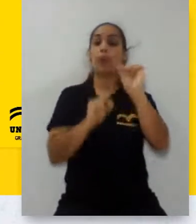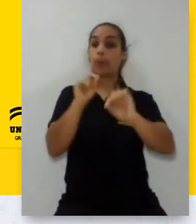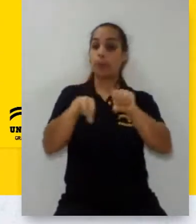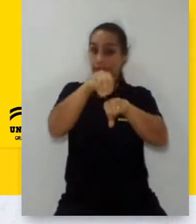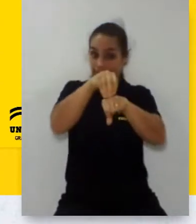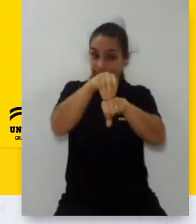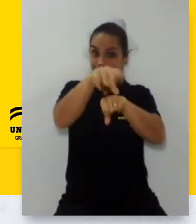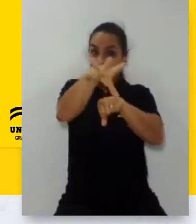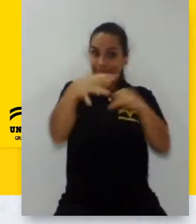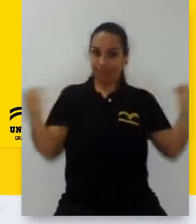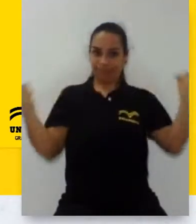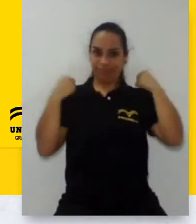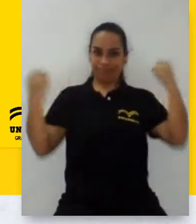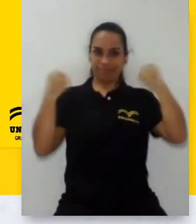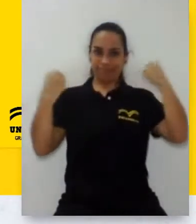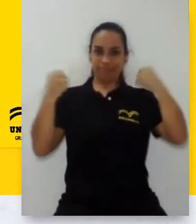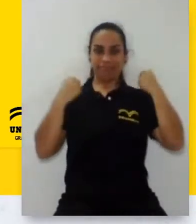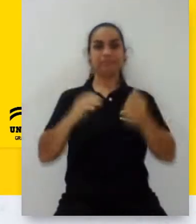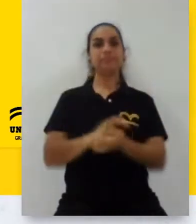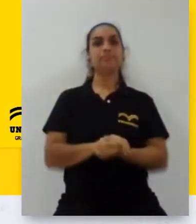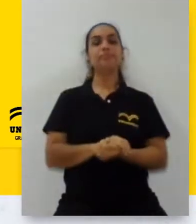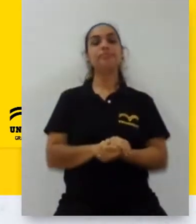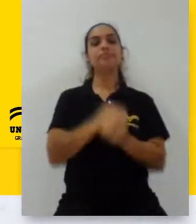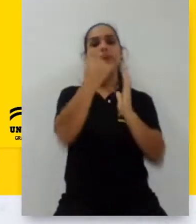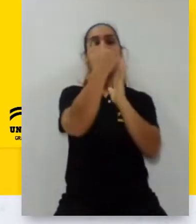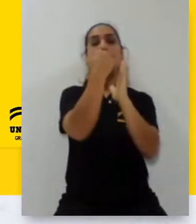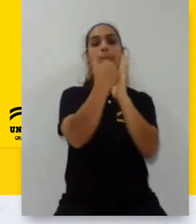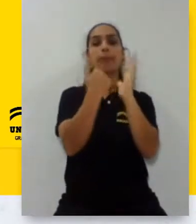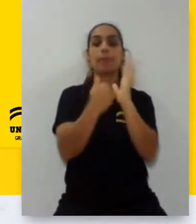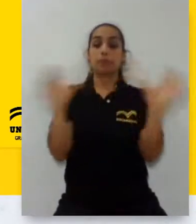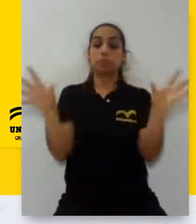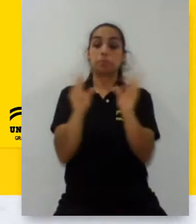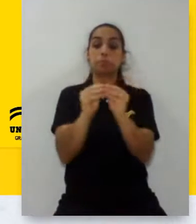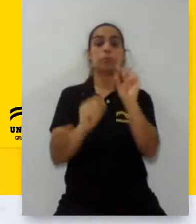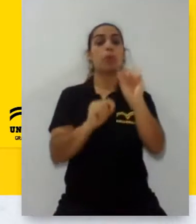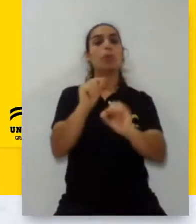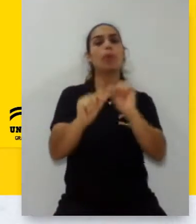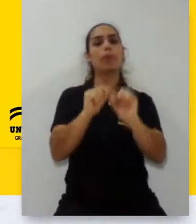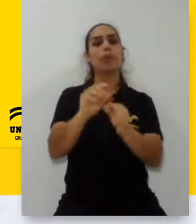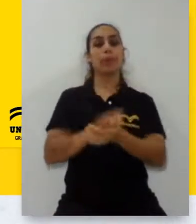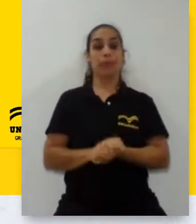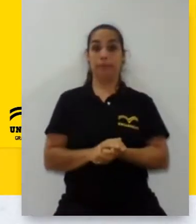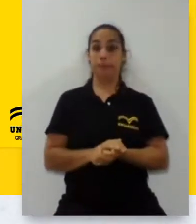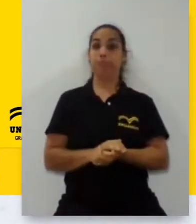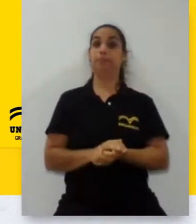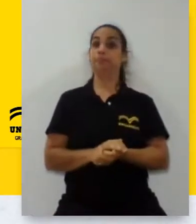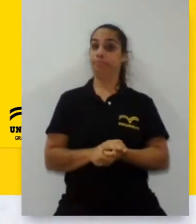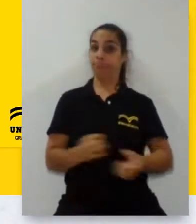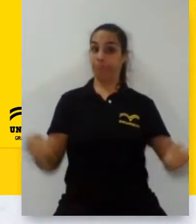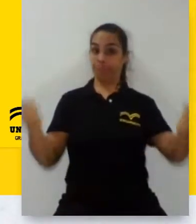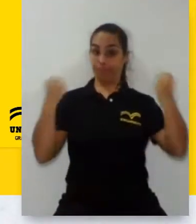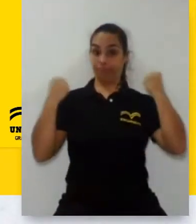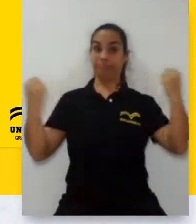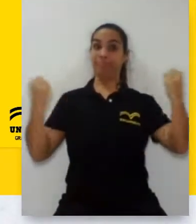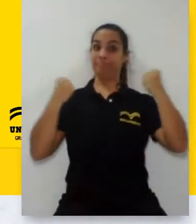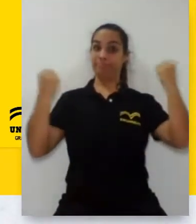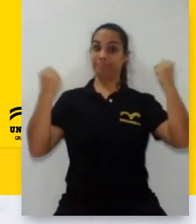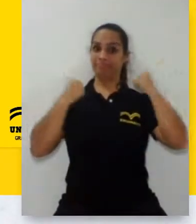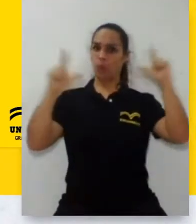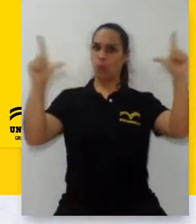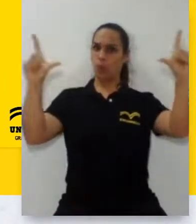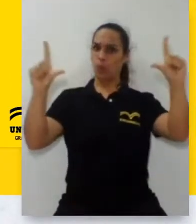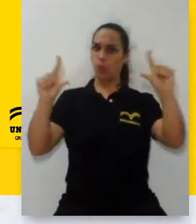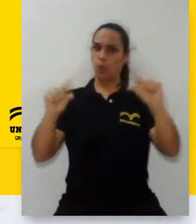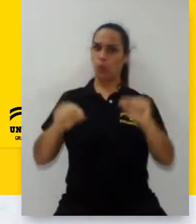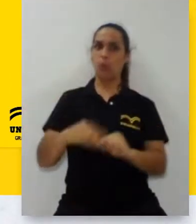Mensagem aqui, esse resuminho dessa mensagem, então. Exercício físico reduz a chance de morte precoce. Ah, eu não me preocupo em